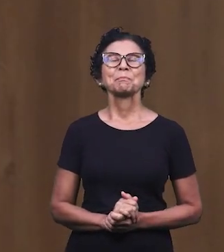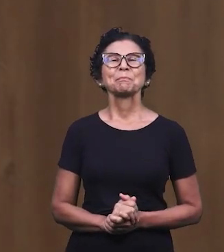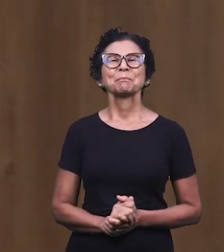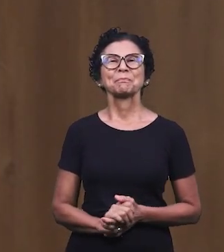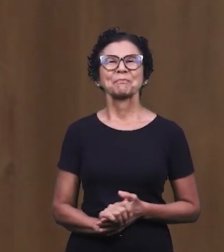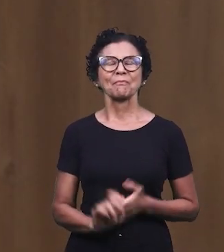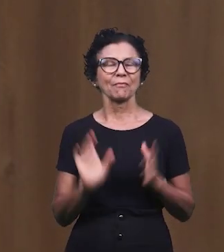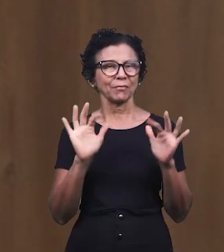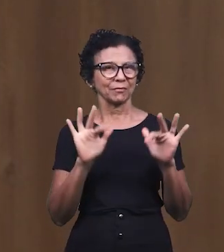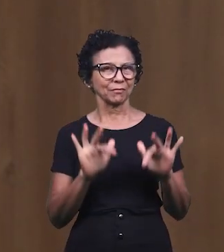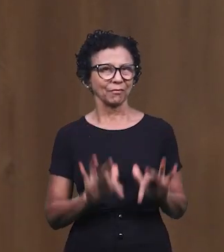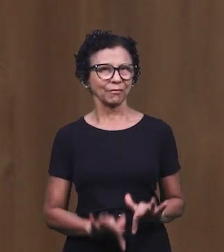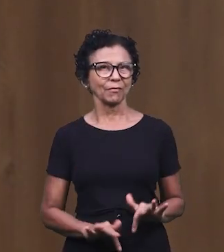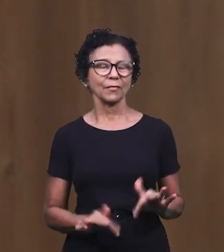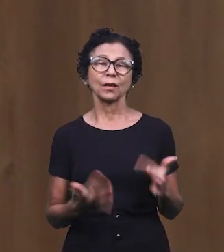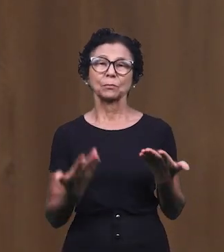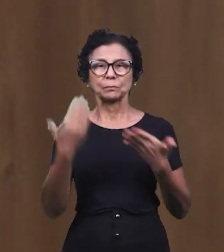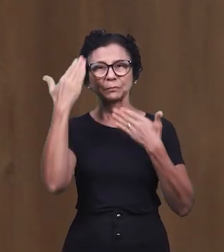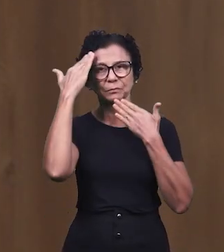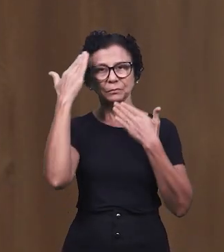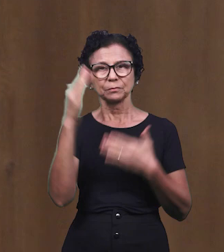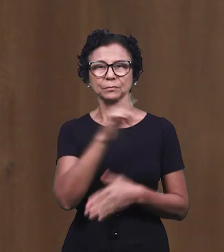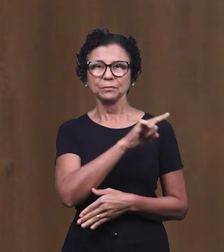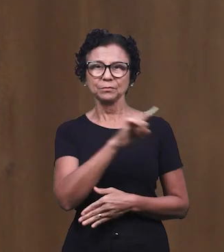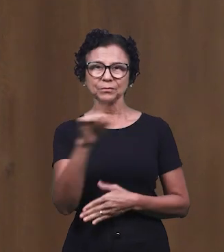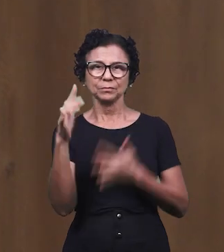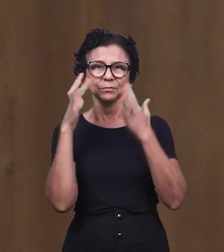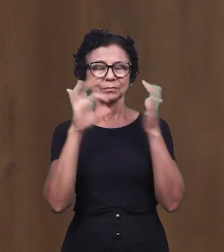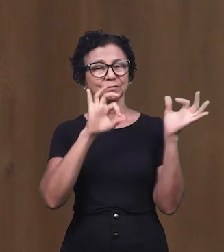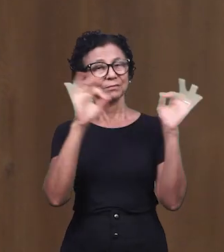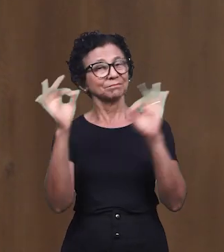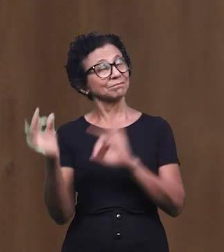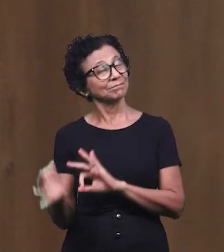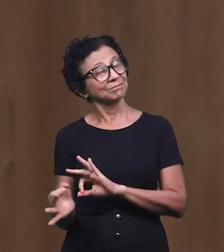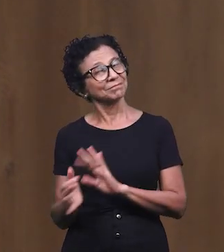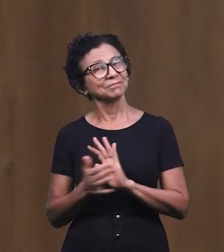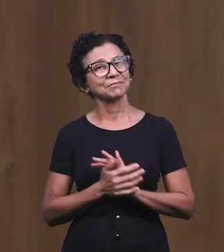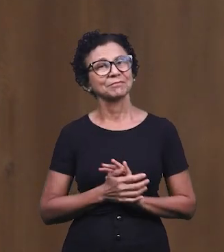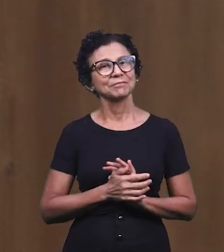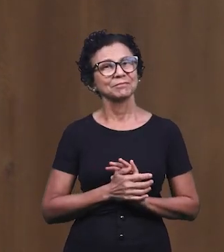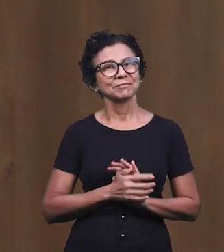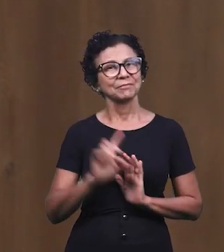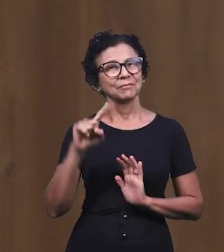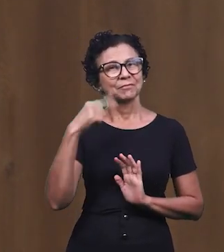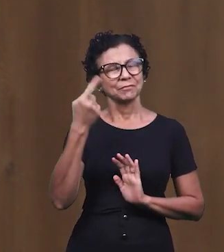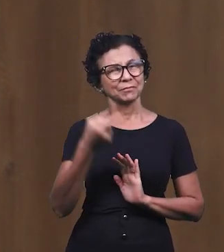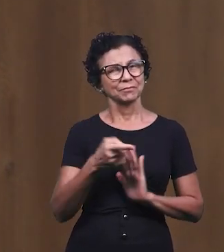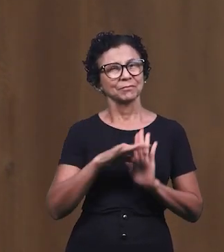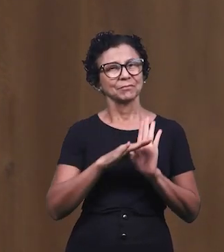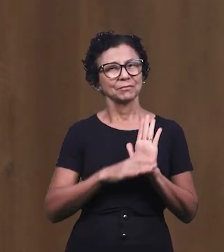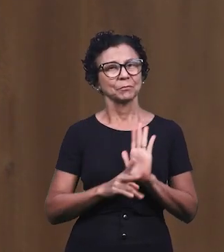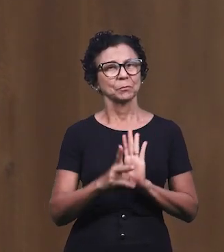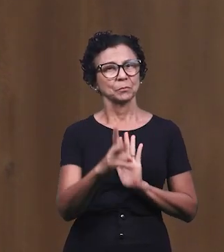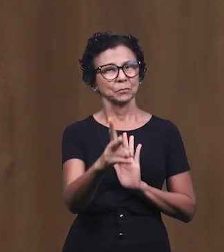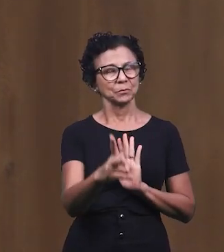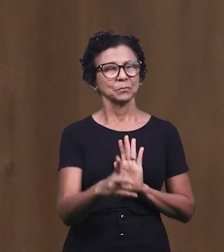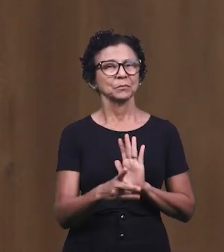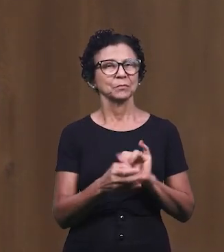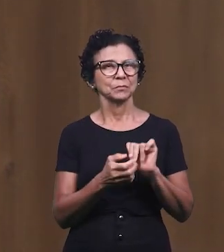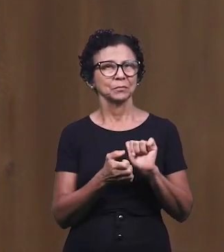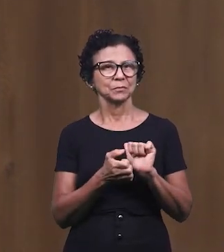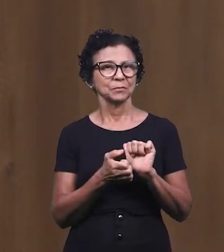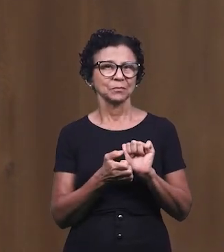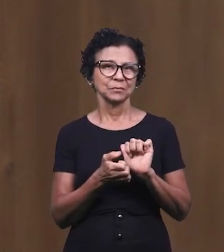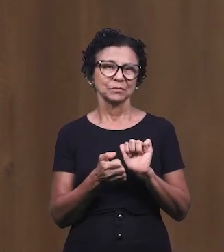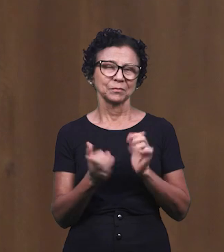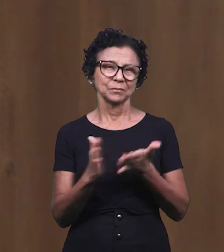nós vamos finalizar hoje. Agradeço a todos vocês que nos assistiram até aqui e não perca o próximo episódio. Nós vamos continuar ainda falando um pouquinho